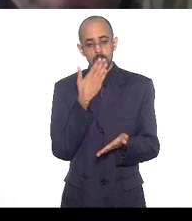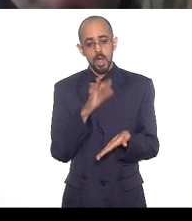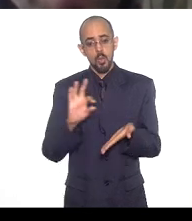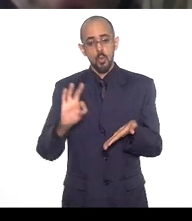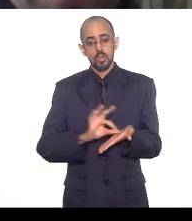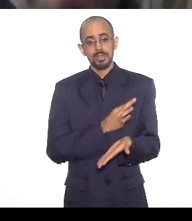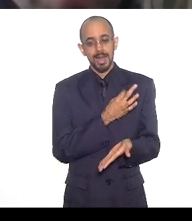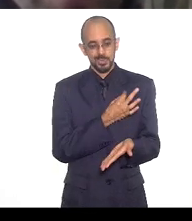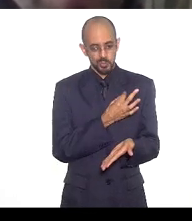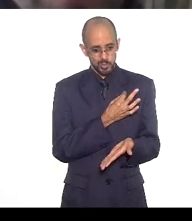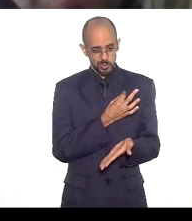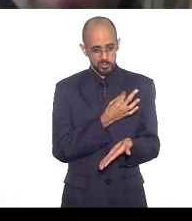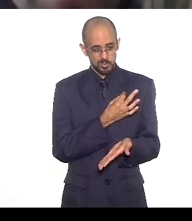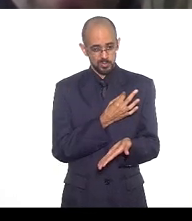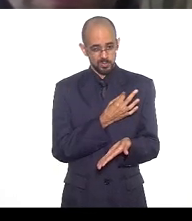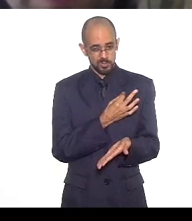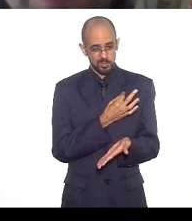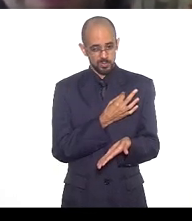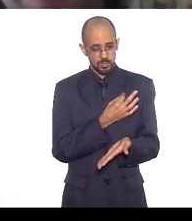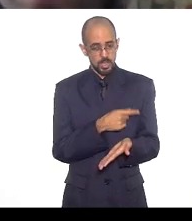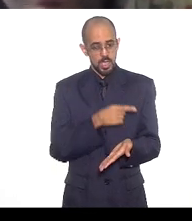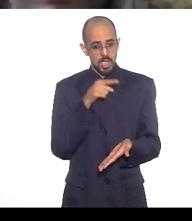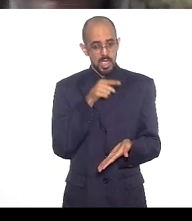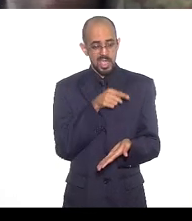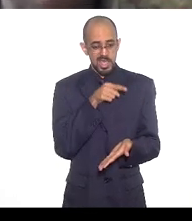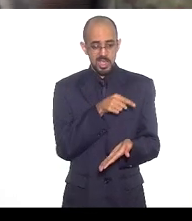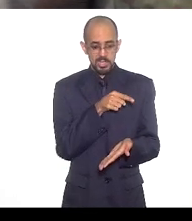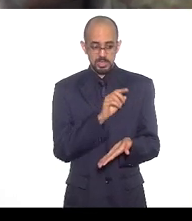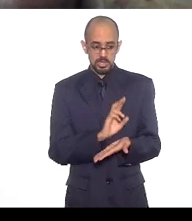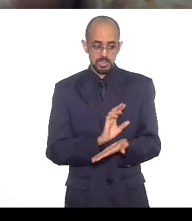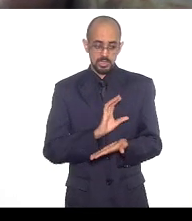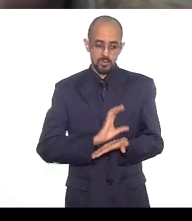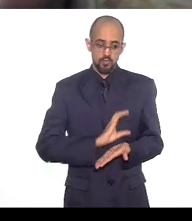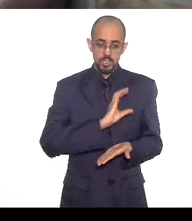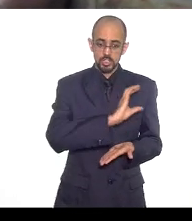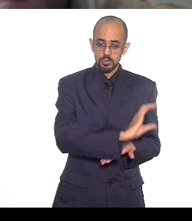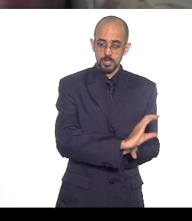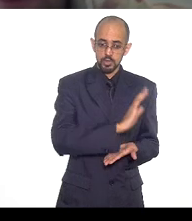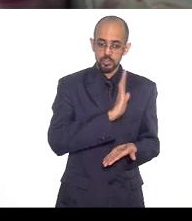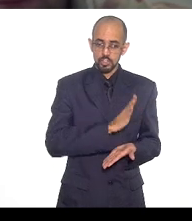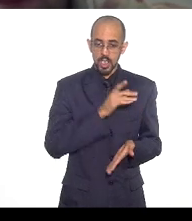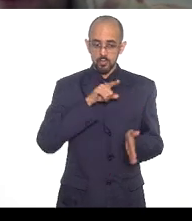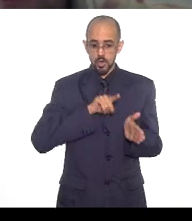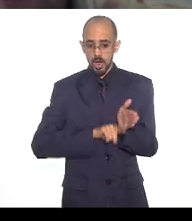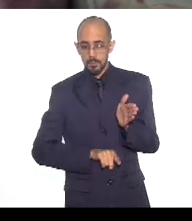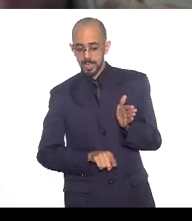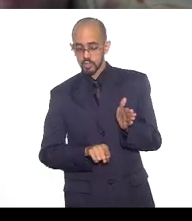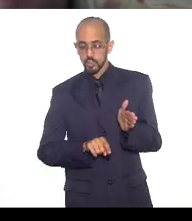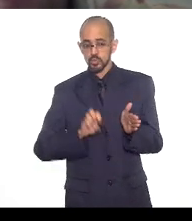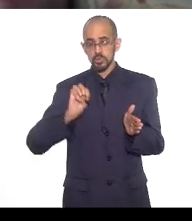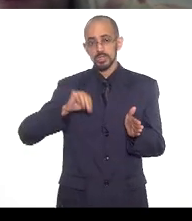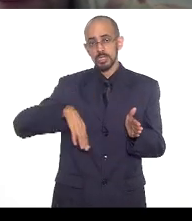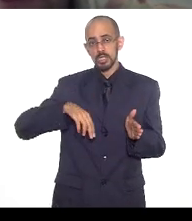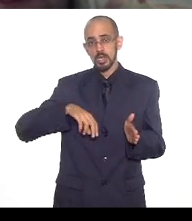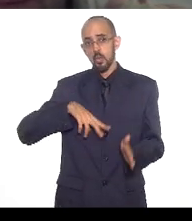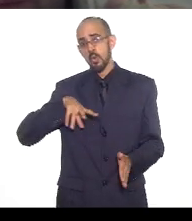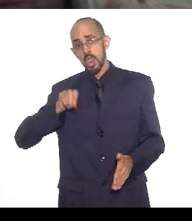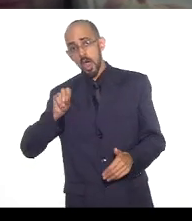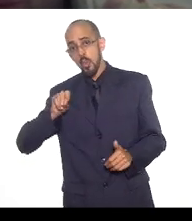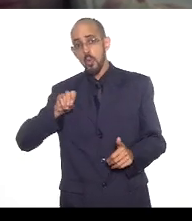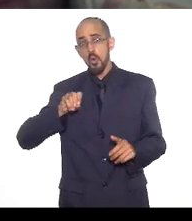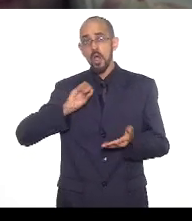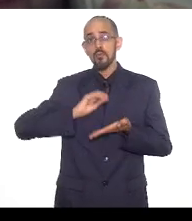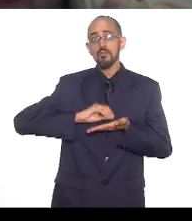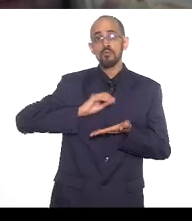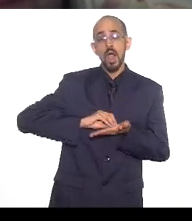contrato, né? Esses investimentos, então, já foram deduzidos ou não? E o que falta deduzir?